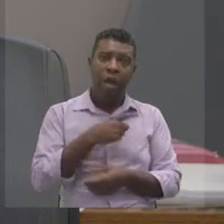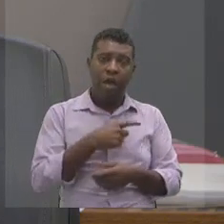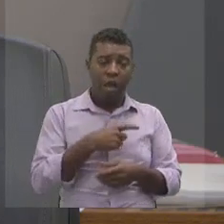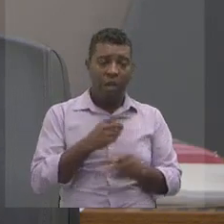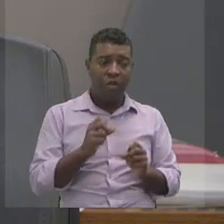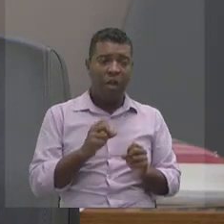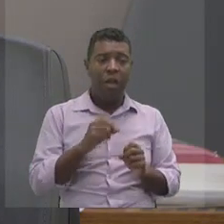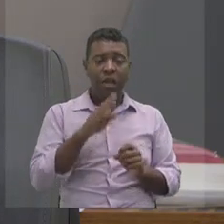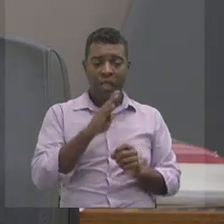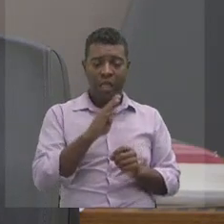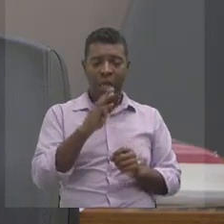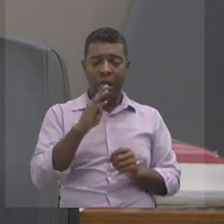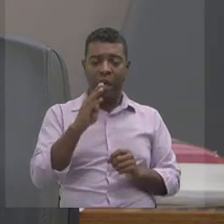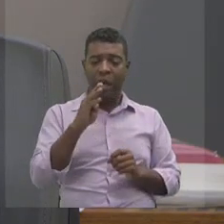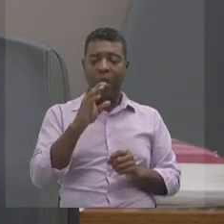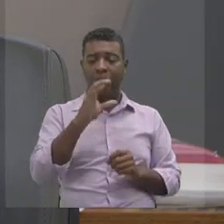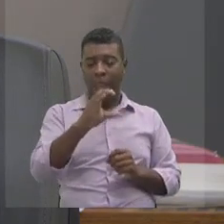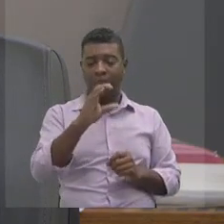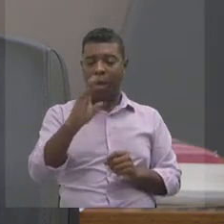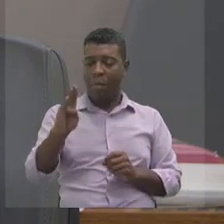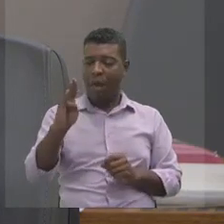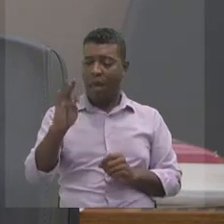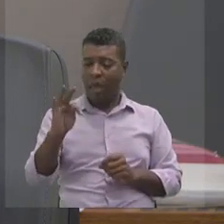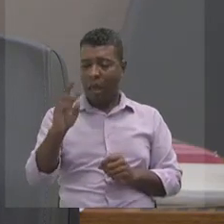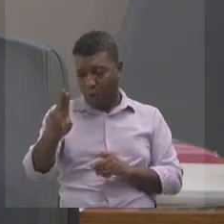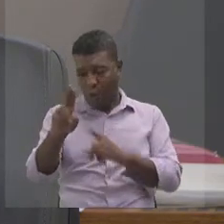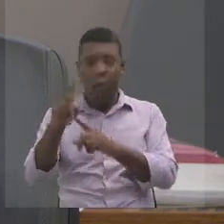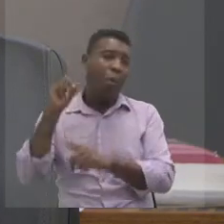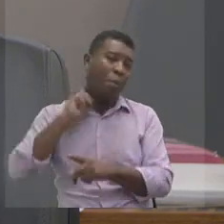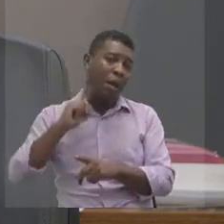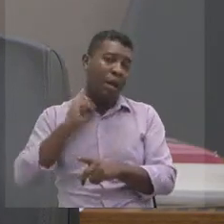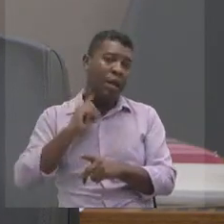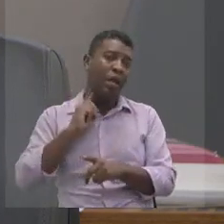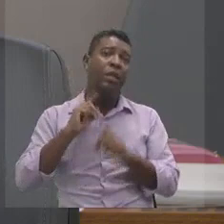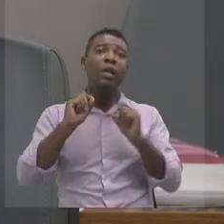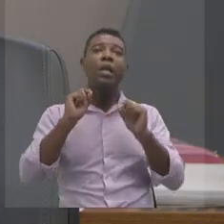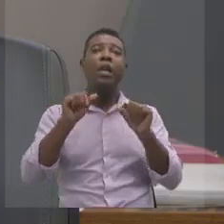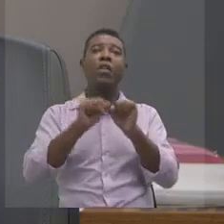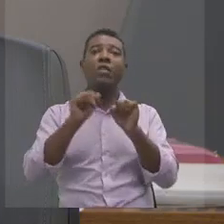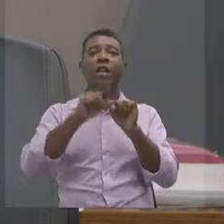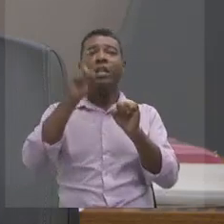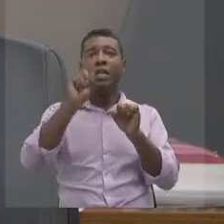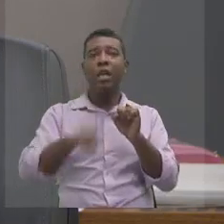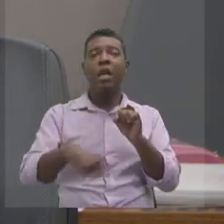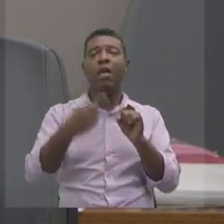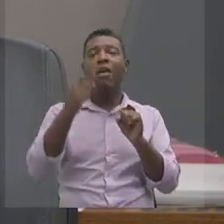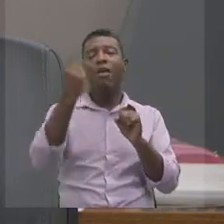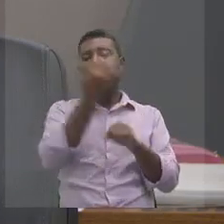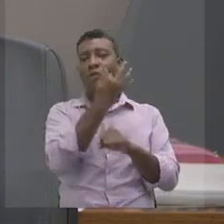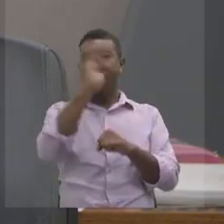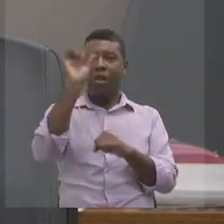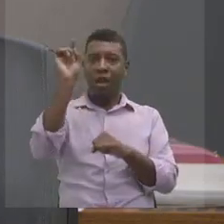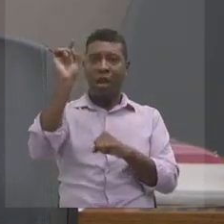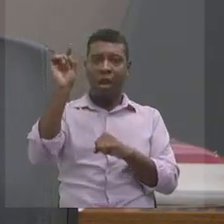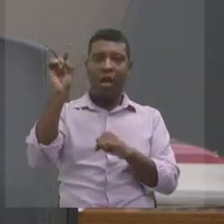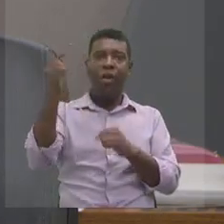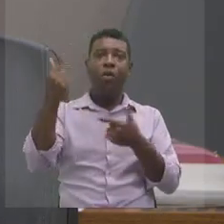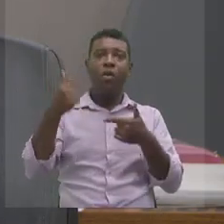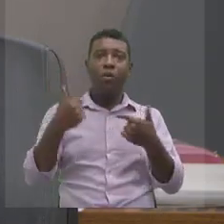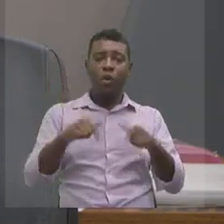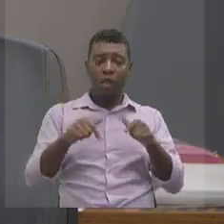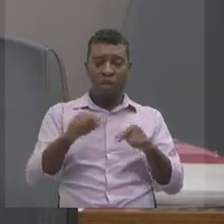minas né isso é um processo né de capitaneado pelo governo federal e o processo de concessão né do serviço público aqui